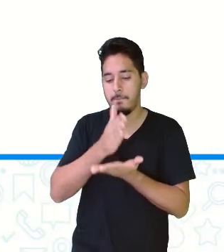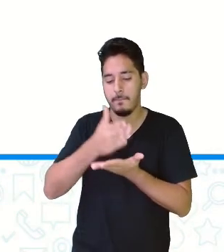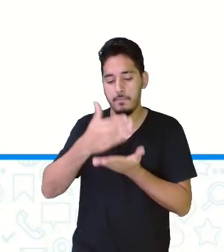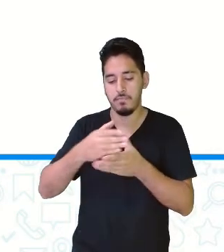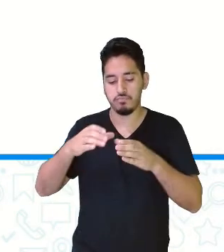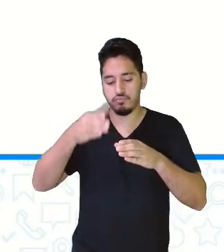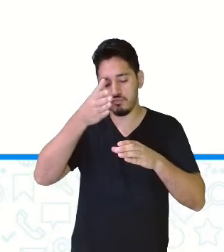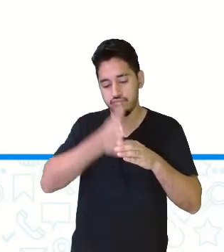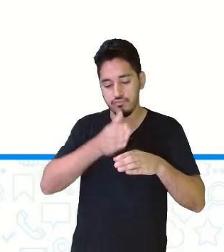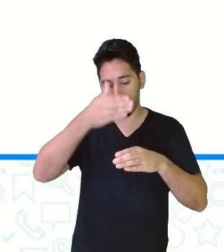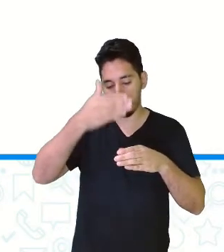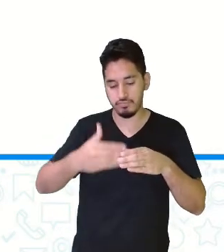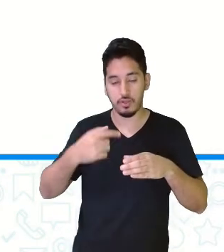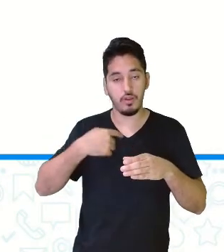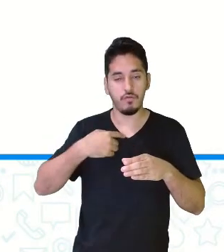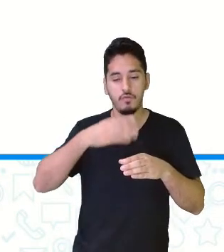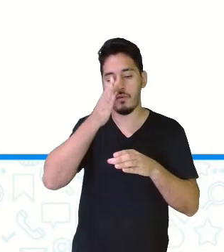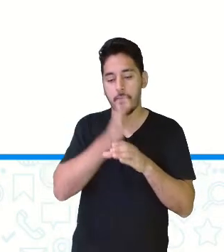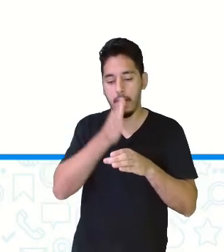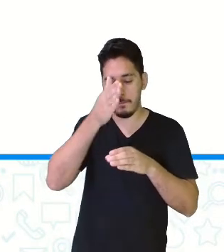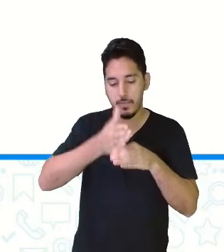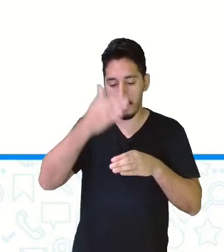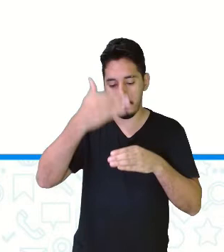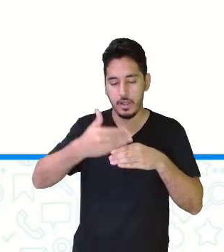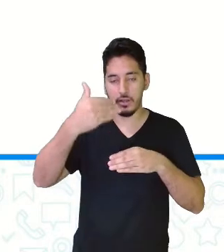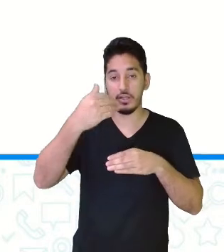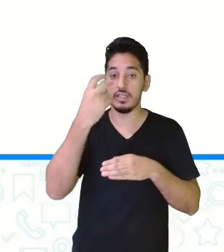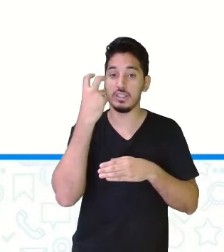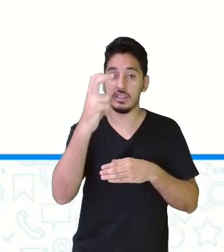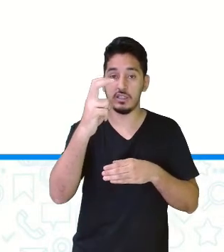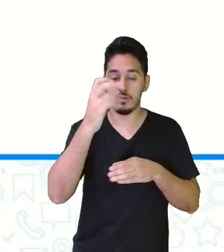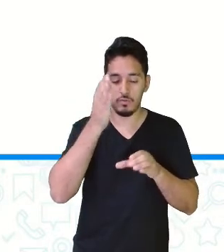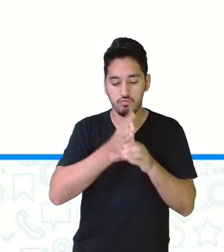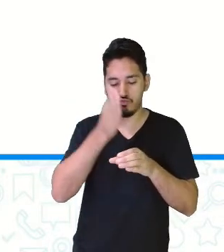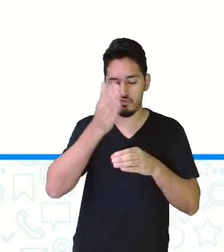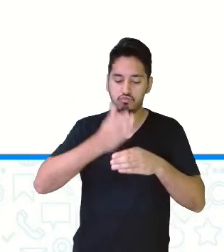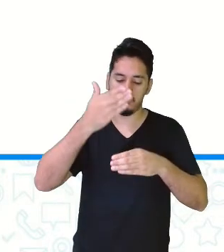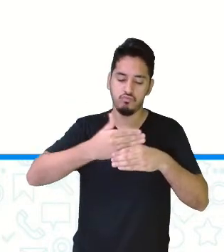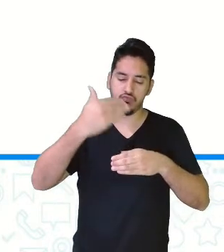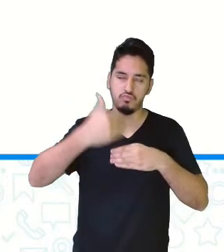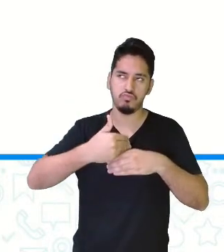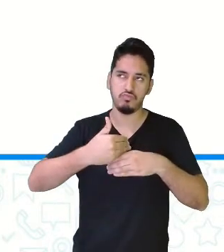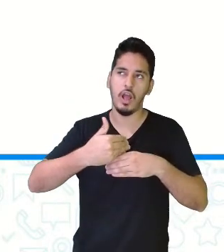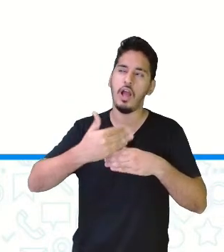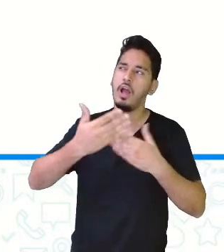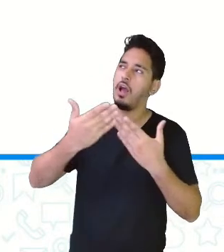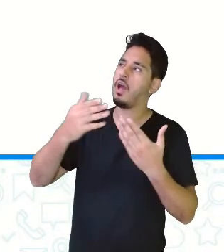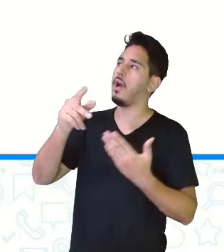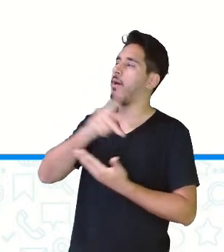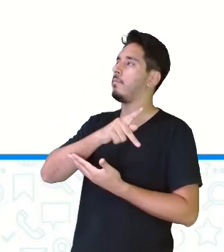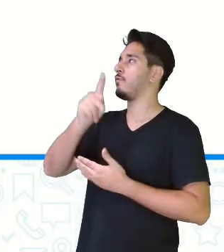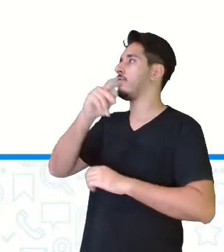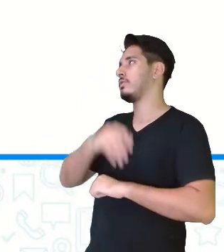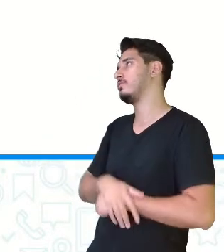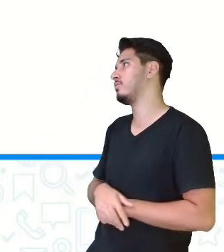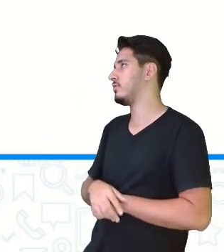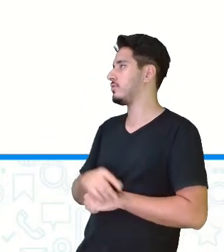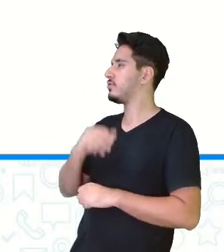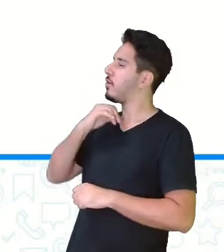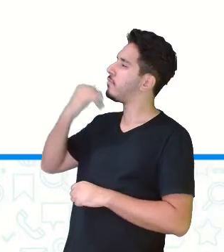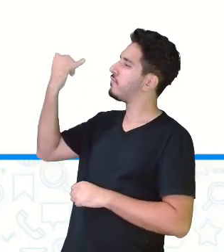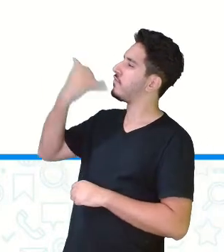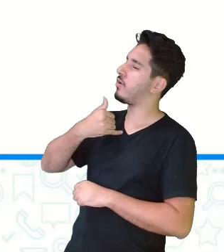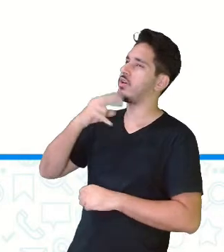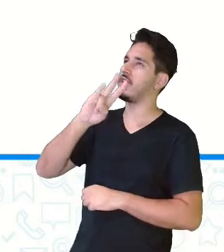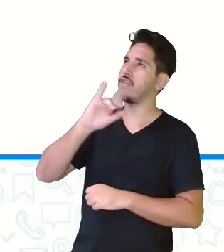eu vou dividir em 5 partes. Ah, professora, a senhora me falou que vai